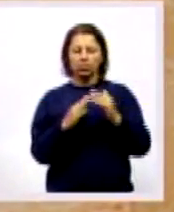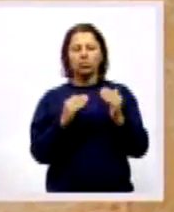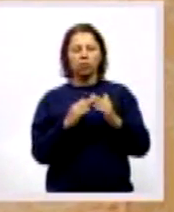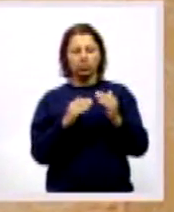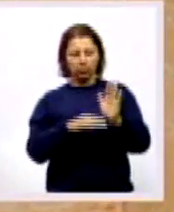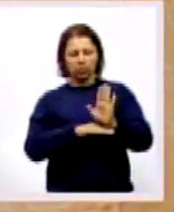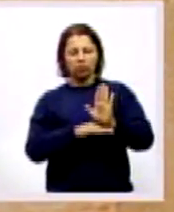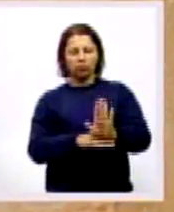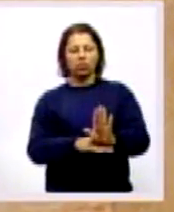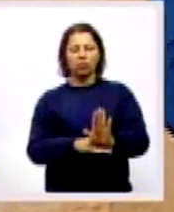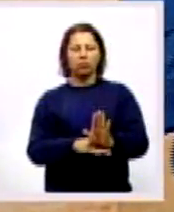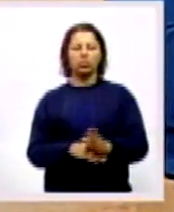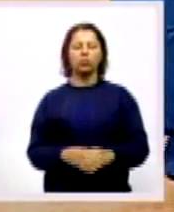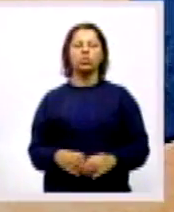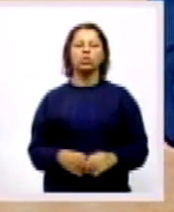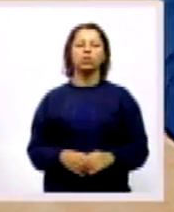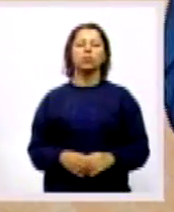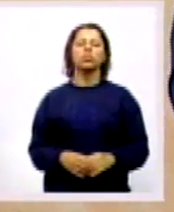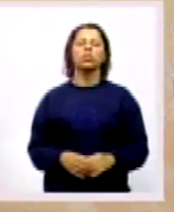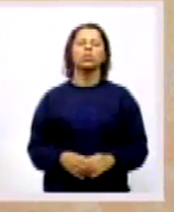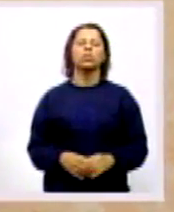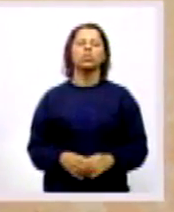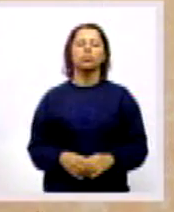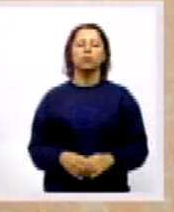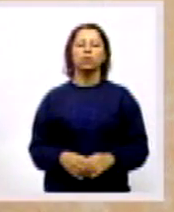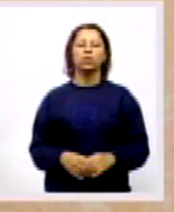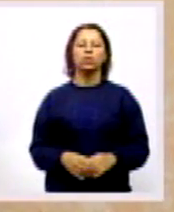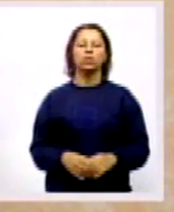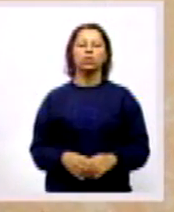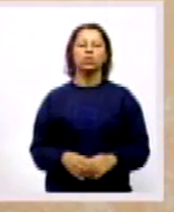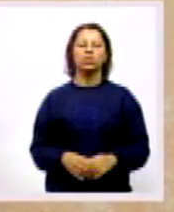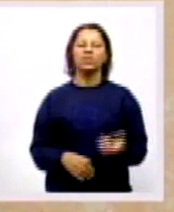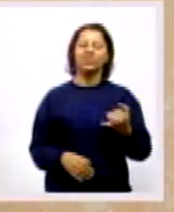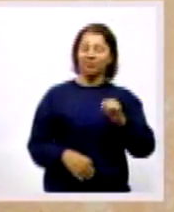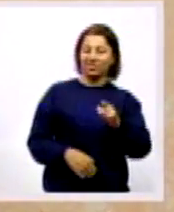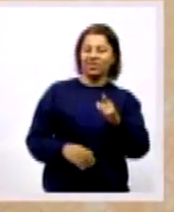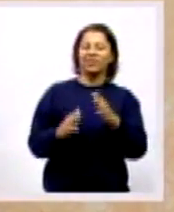informação. O duro é se você pede a informação lá em Minas.